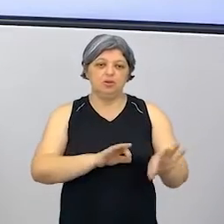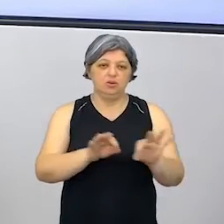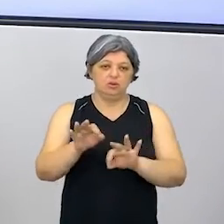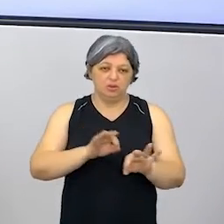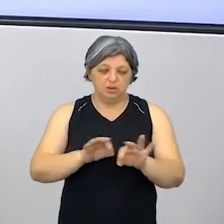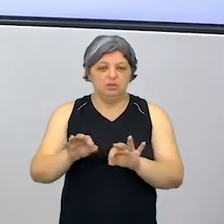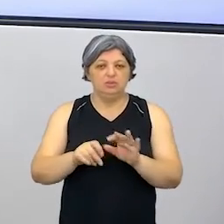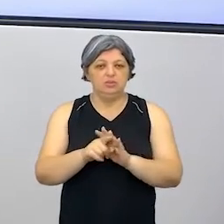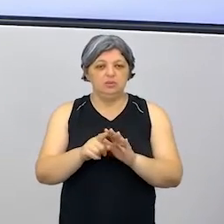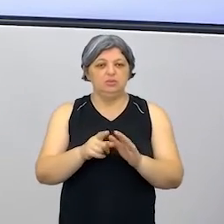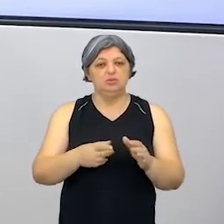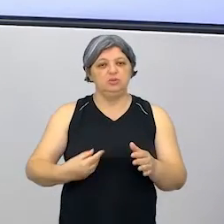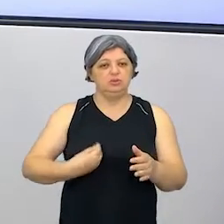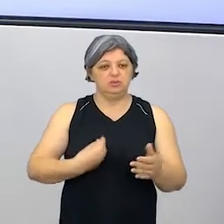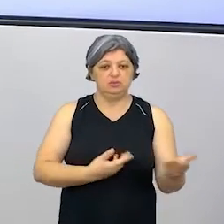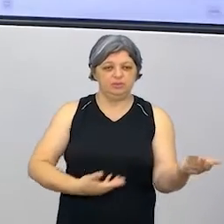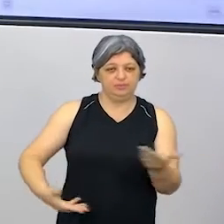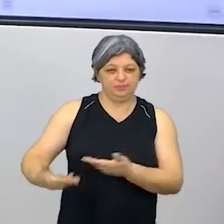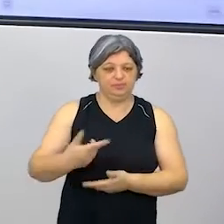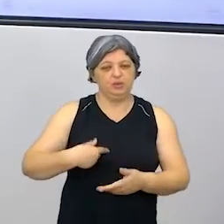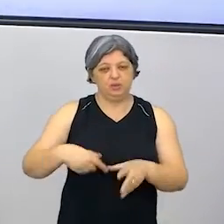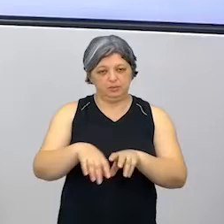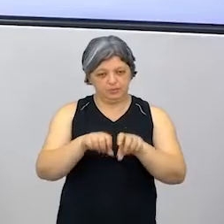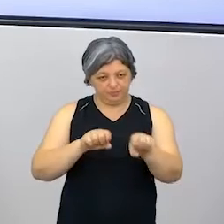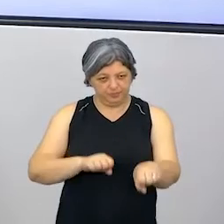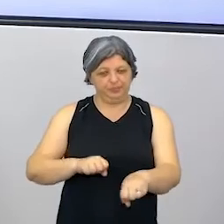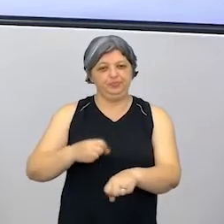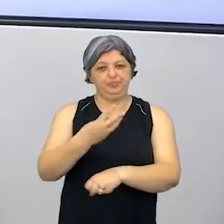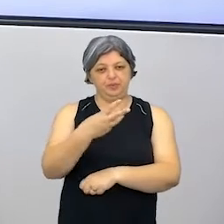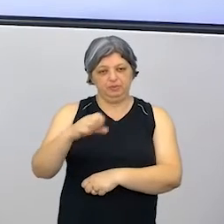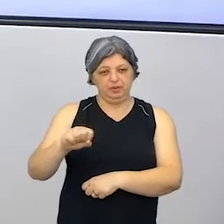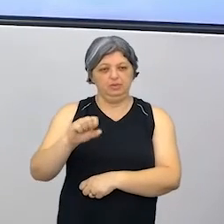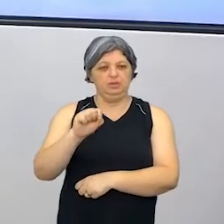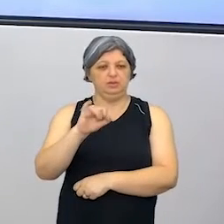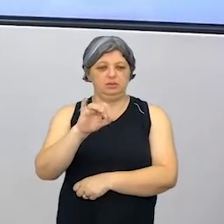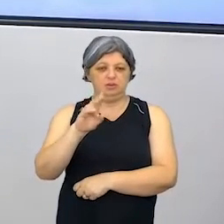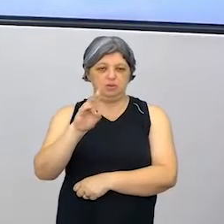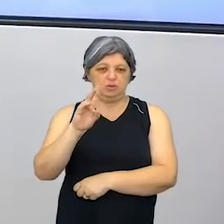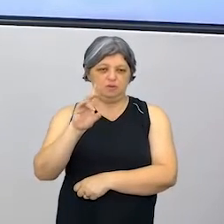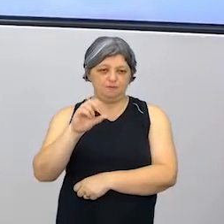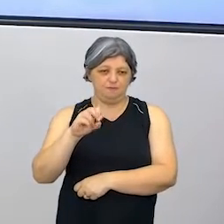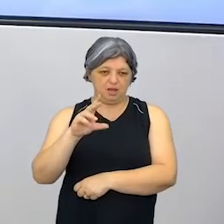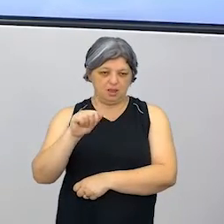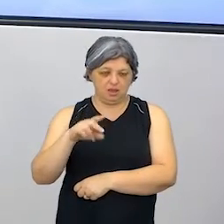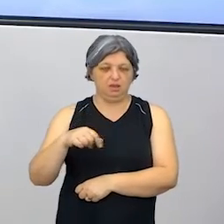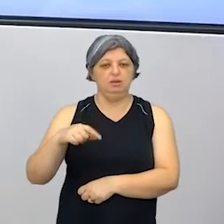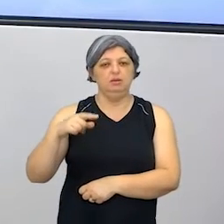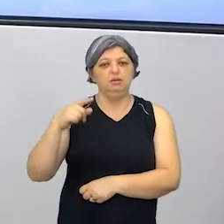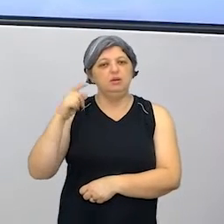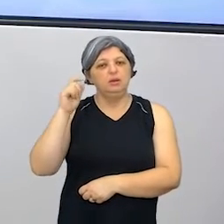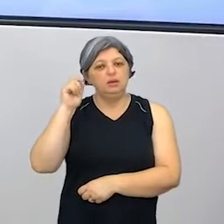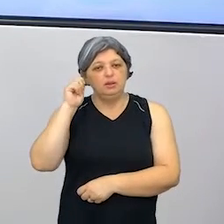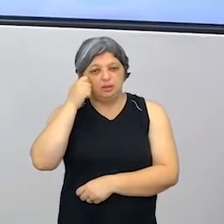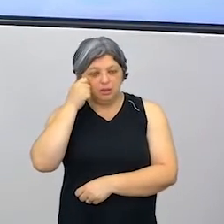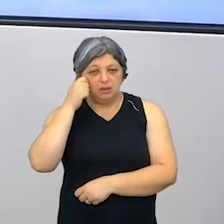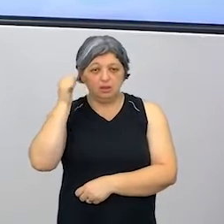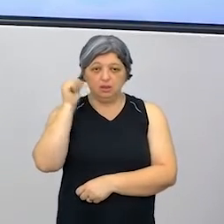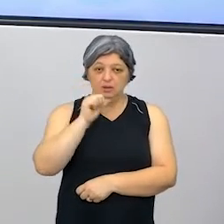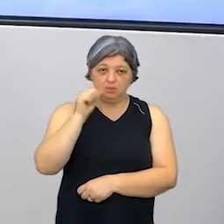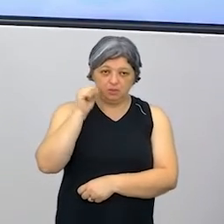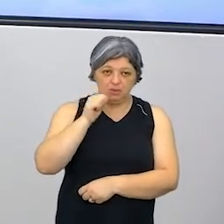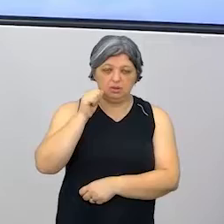chamo Silvana, sou formadora EFAP aqui da equipe dos anos iniciais, uma mulher negra, cabelo castanho, curto,